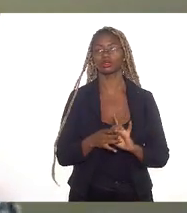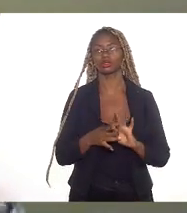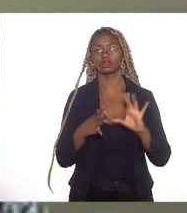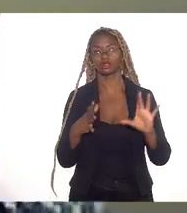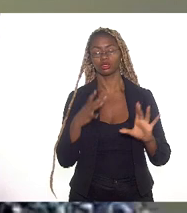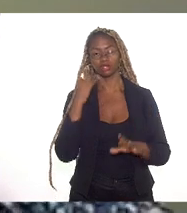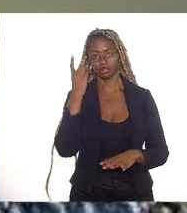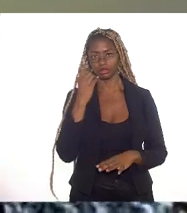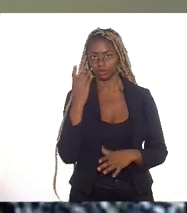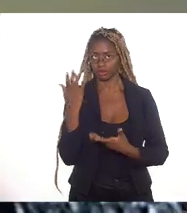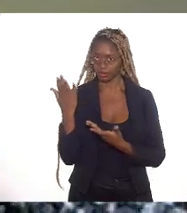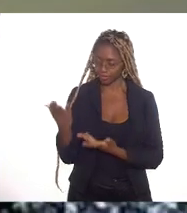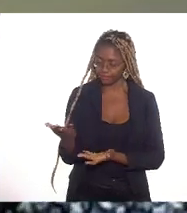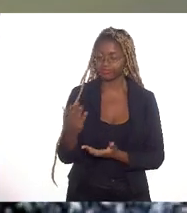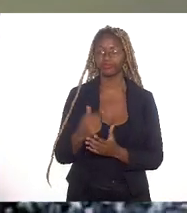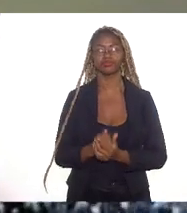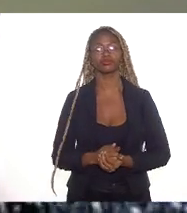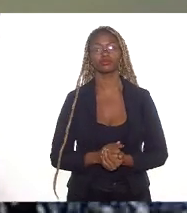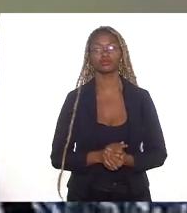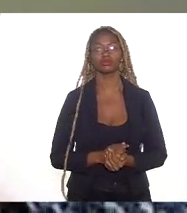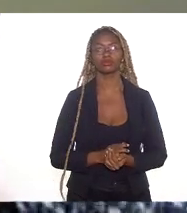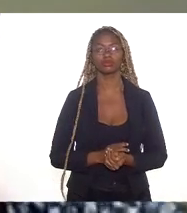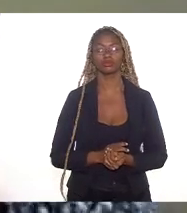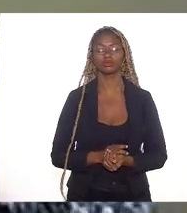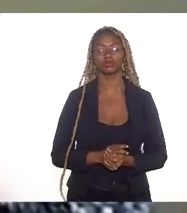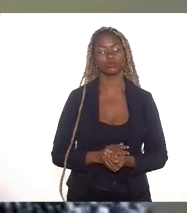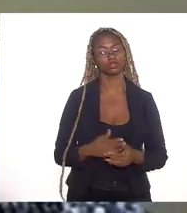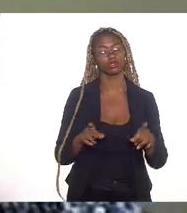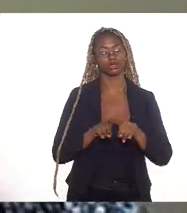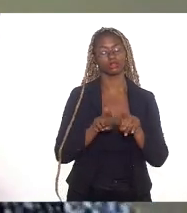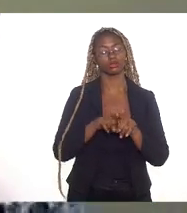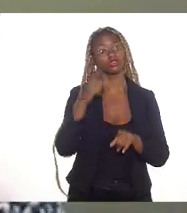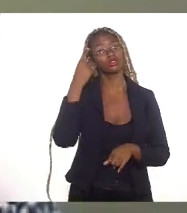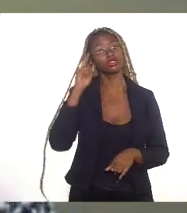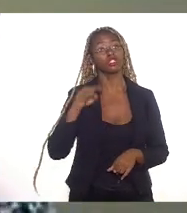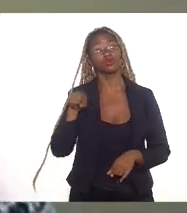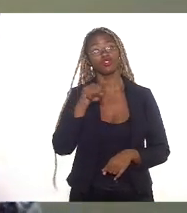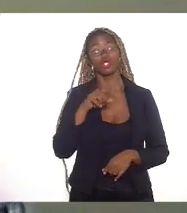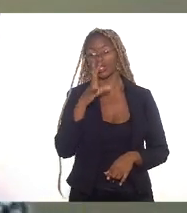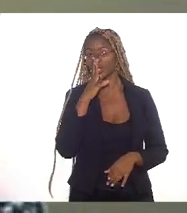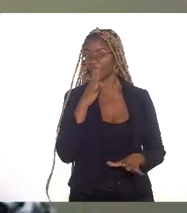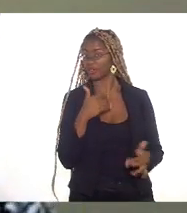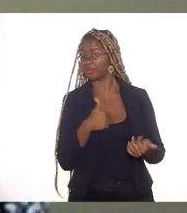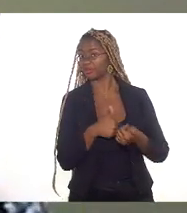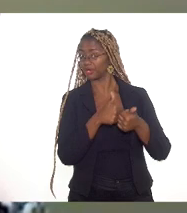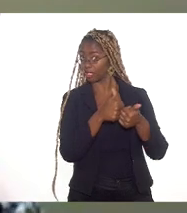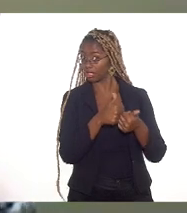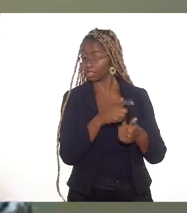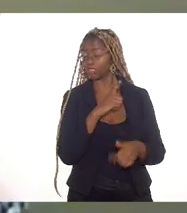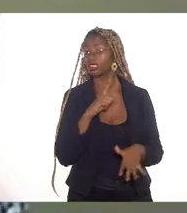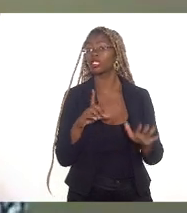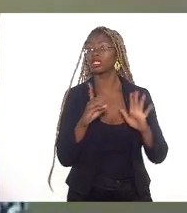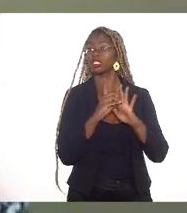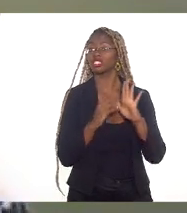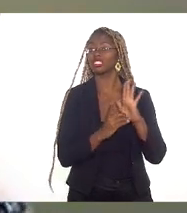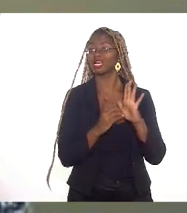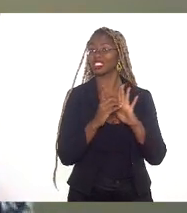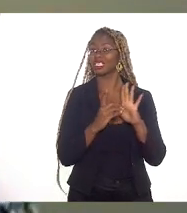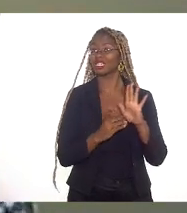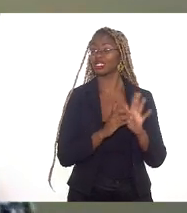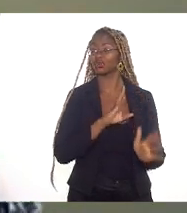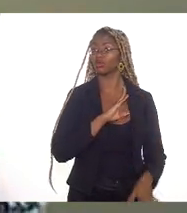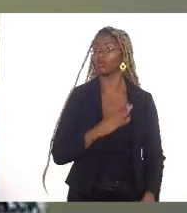deputado Márcio Pacheco, e também, não sei se os senhores estão acompanhando, há um decreto do governador,